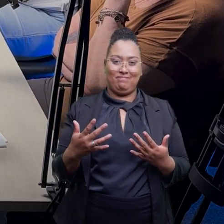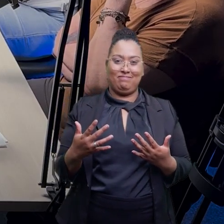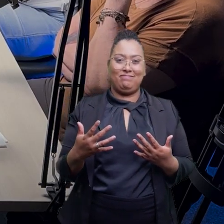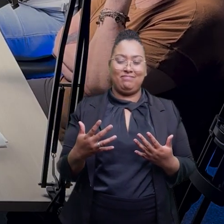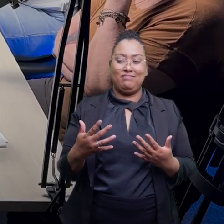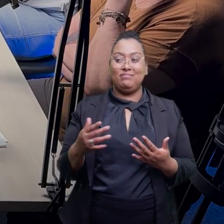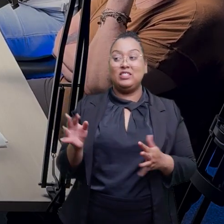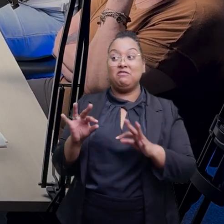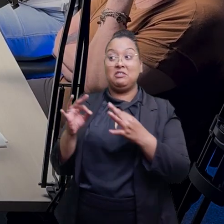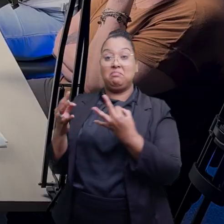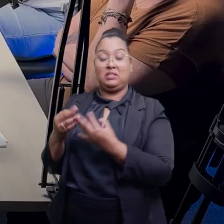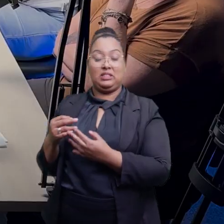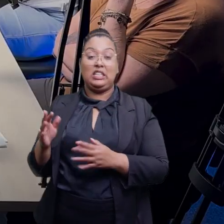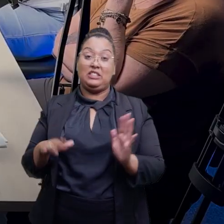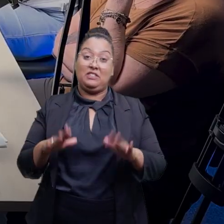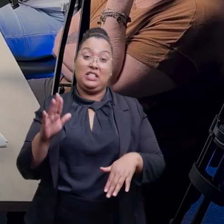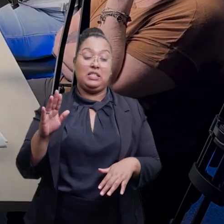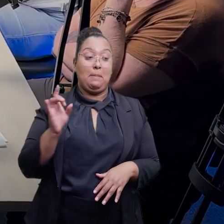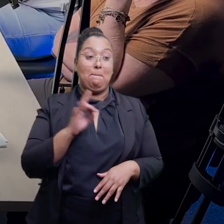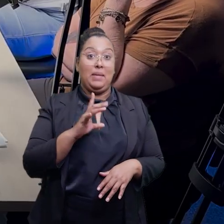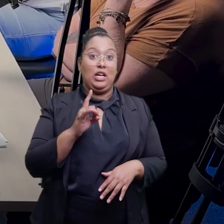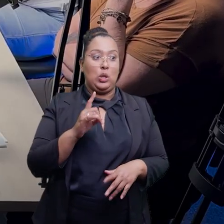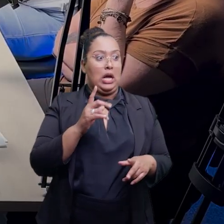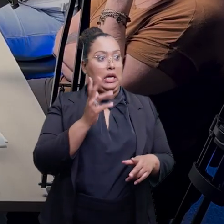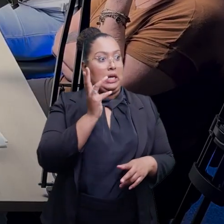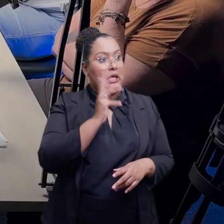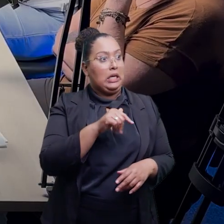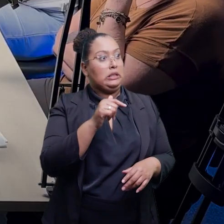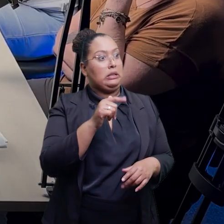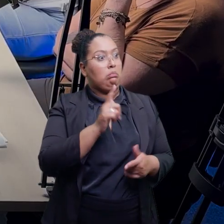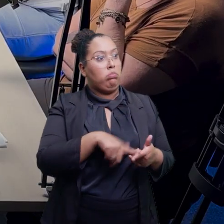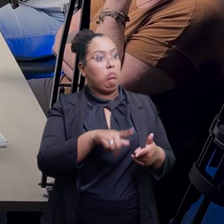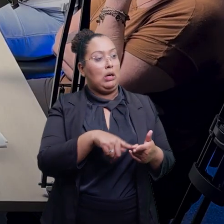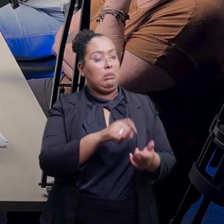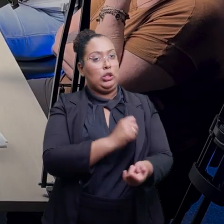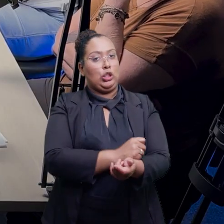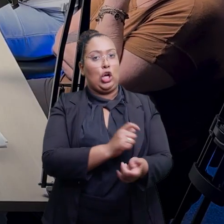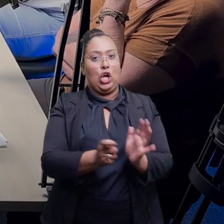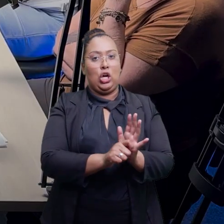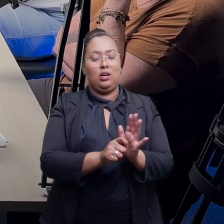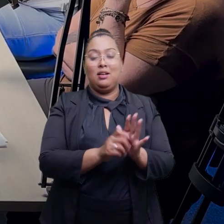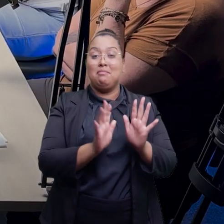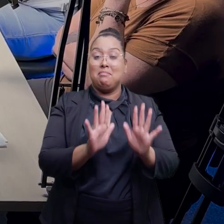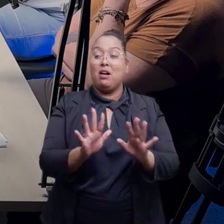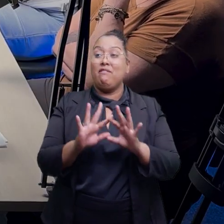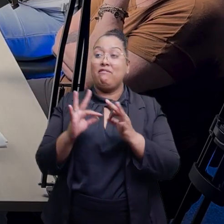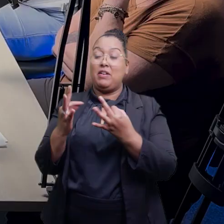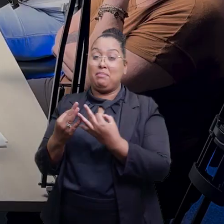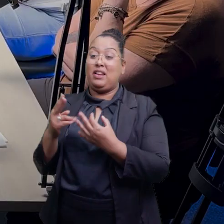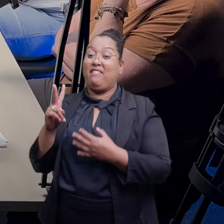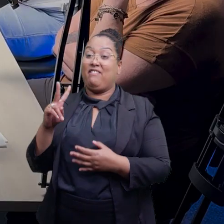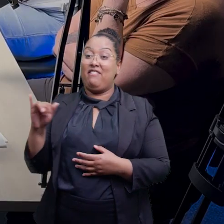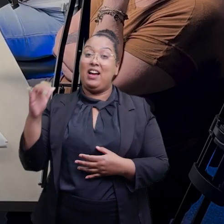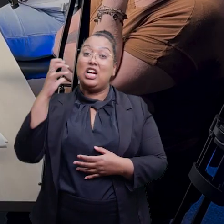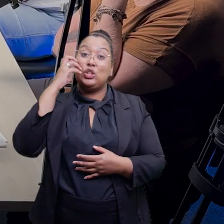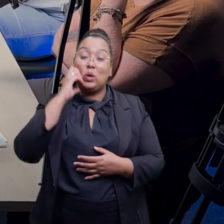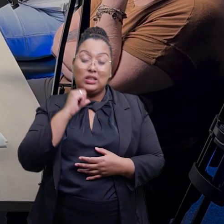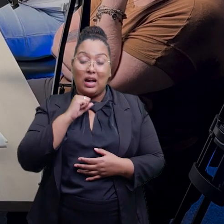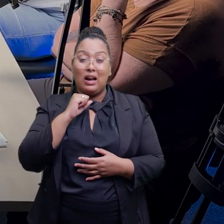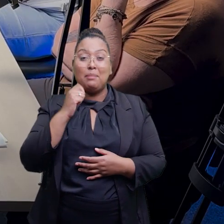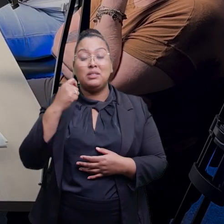criança vir com isso também. Só que a família que vai adotar tem que ter a consciência que